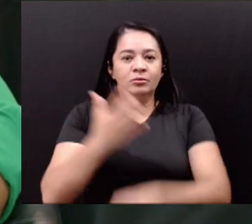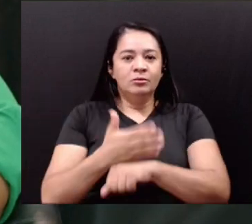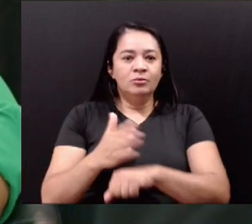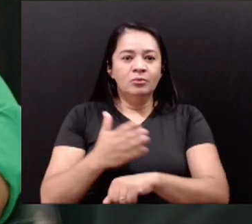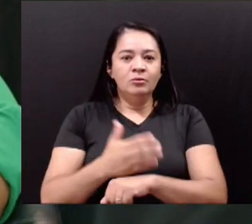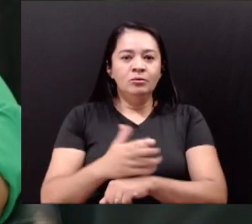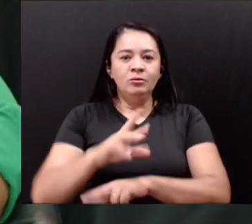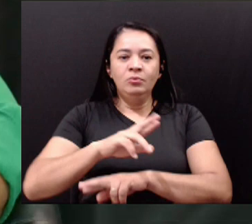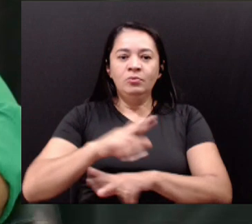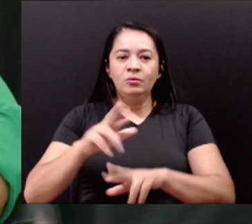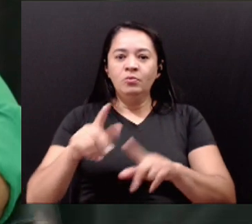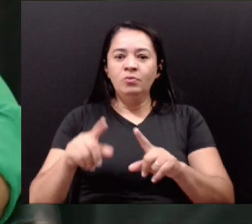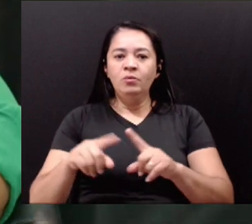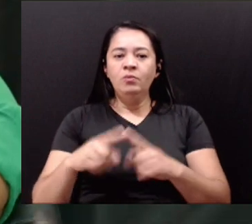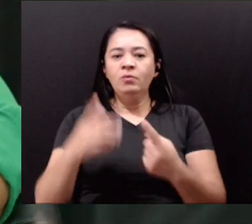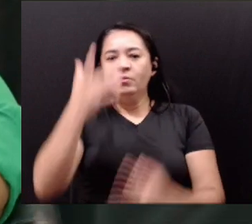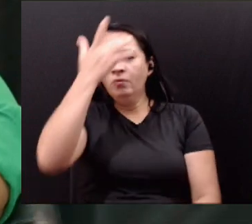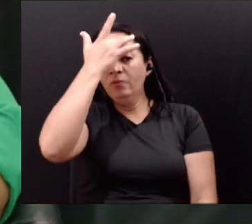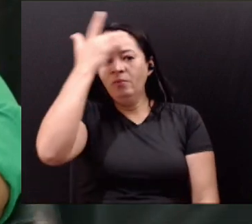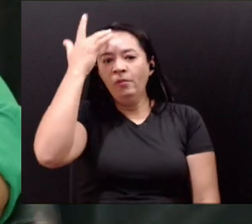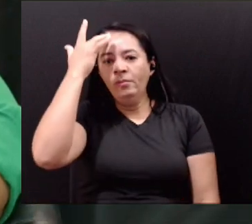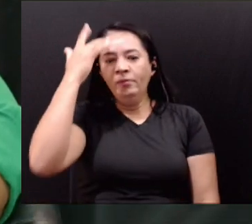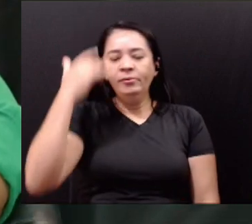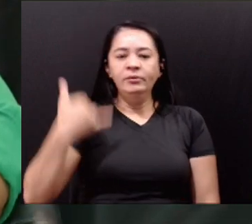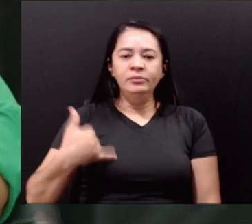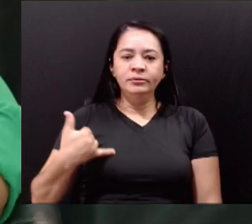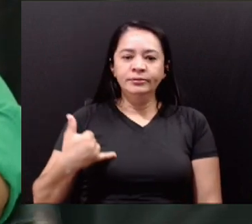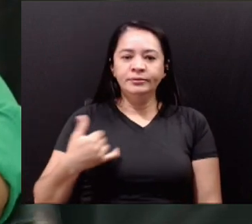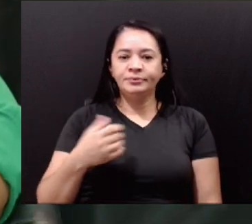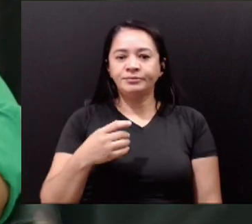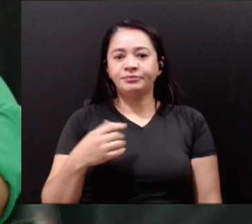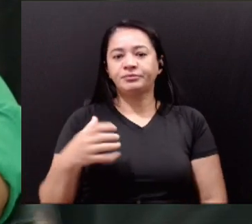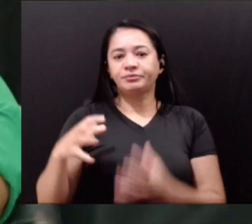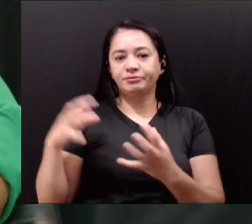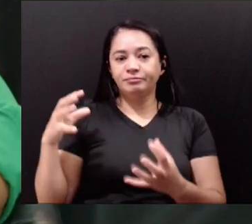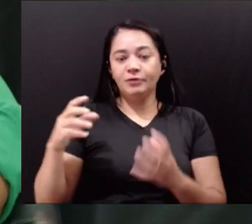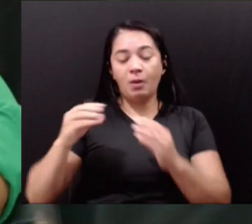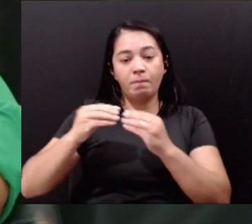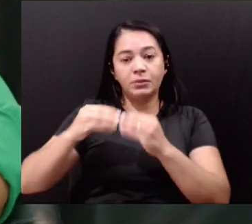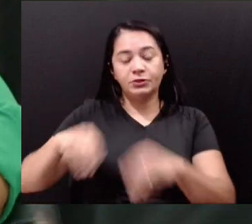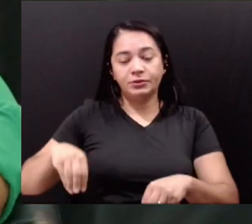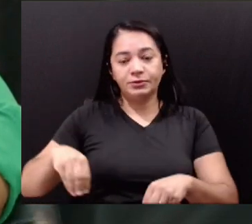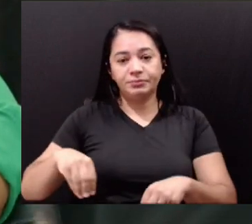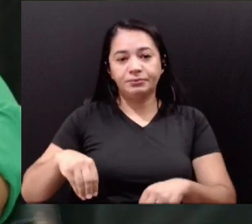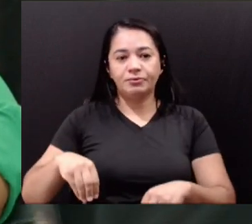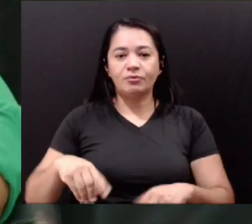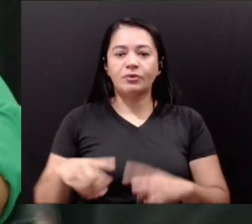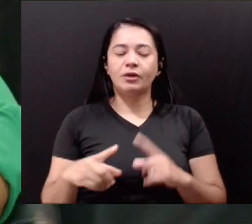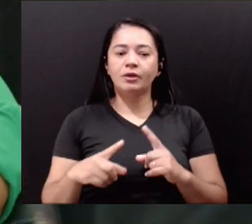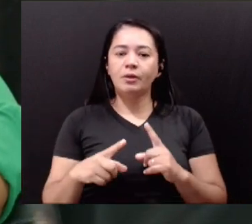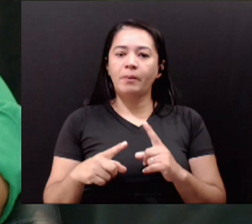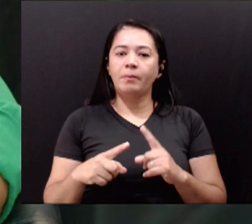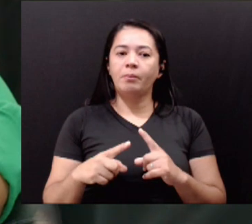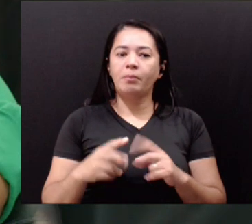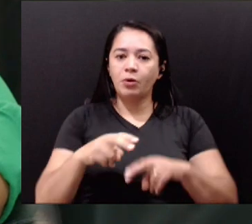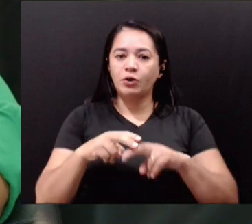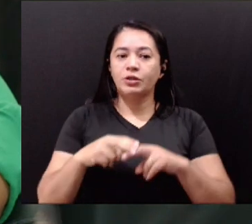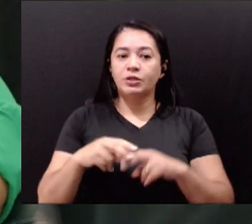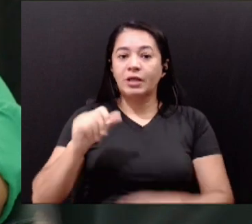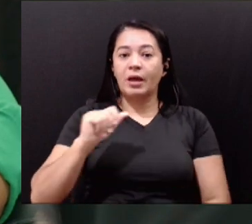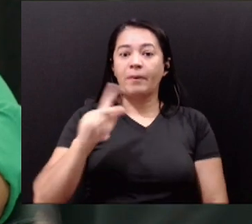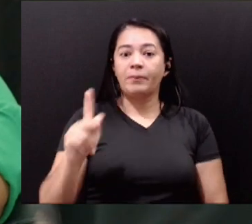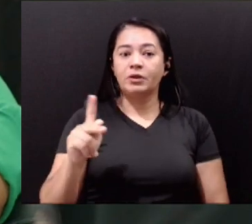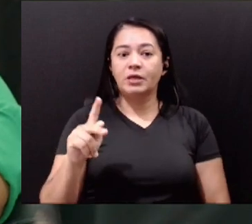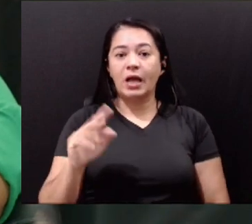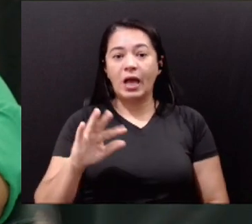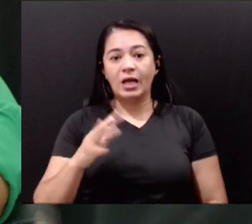da pessoa idosa pode ser prejudicada nesse processo. Um dos motivos pelos quais a aposentadoria pode gerar esse impacto